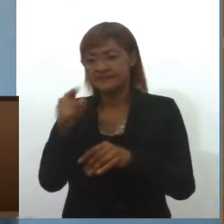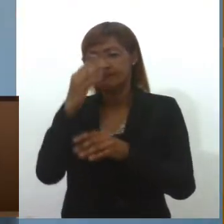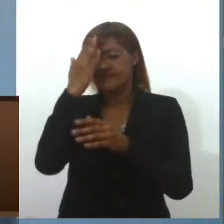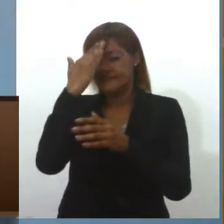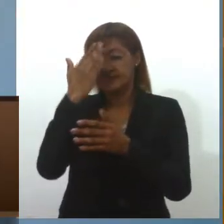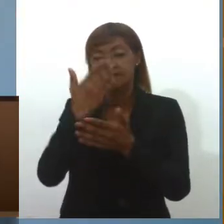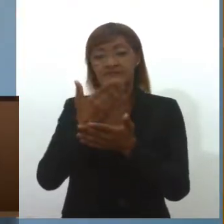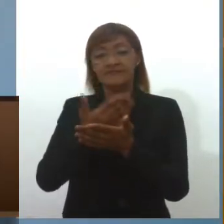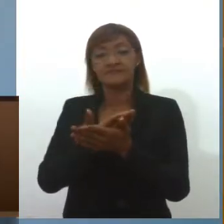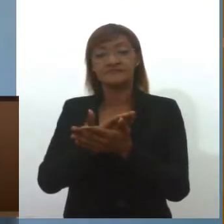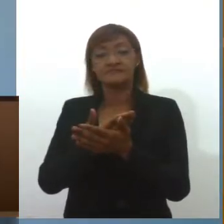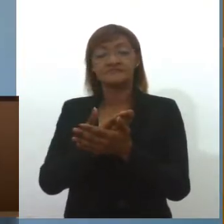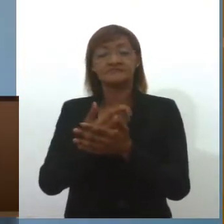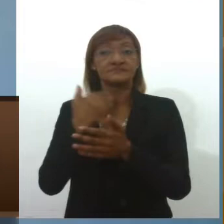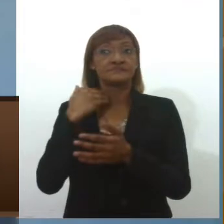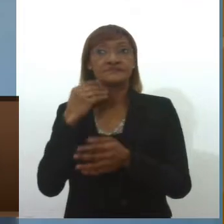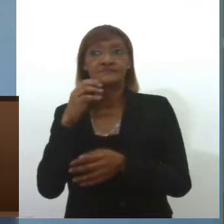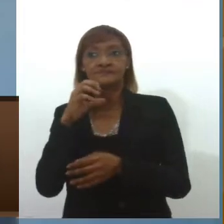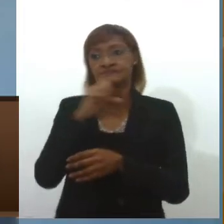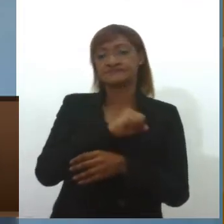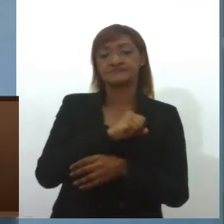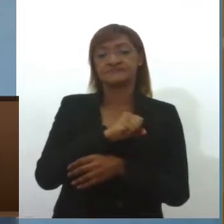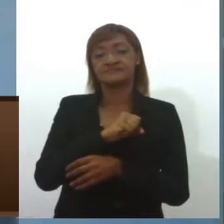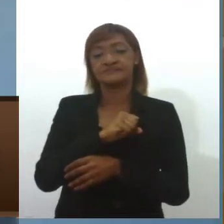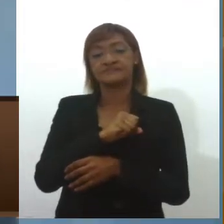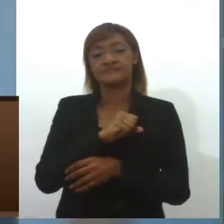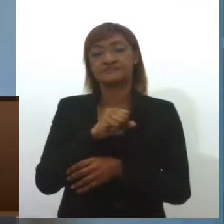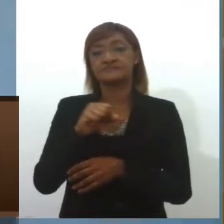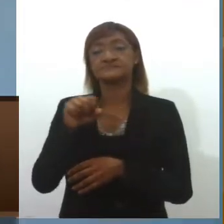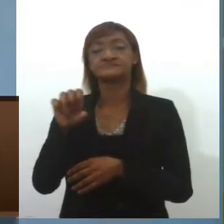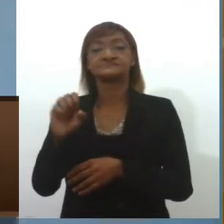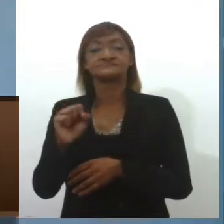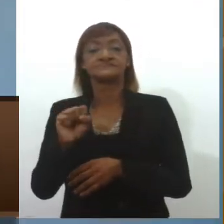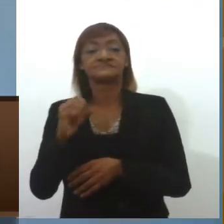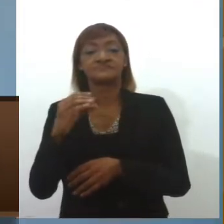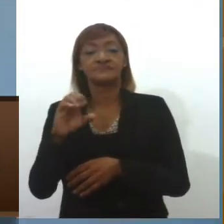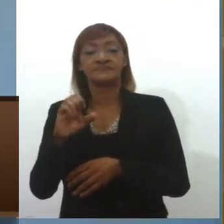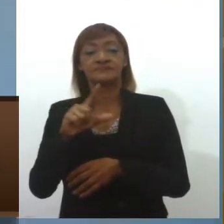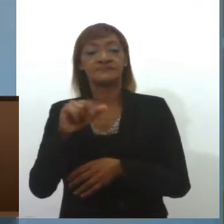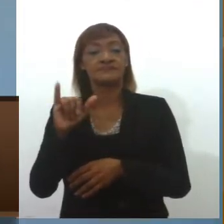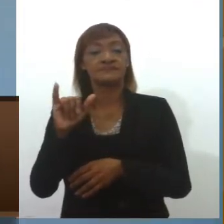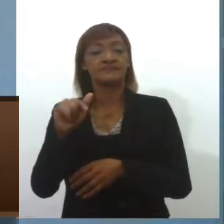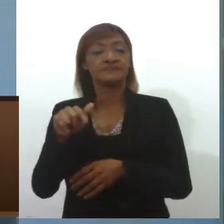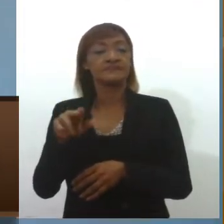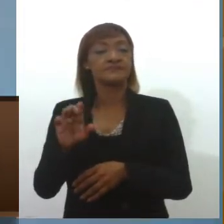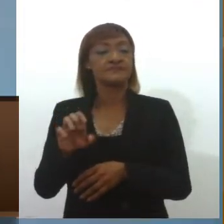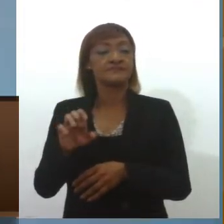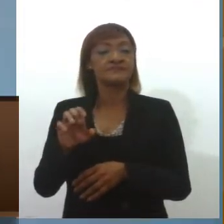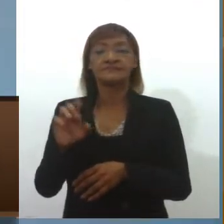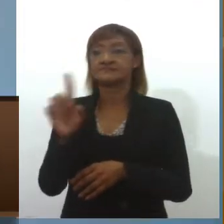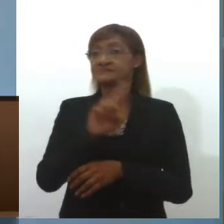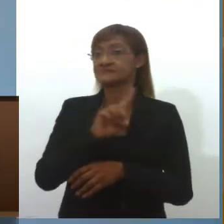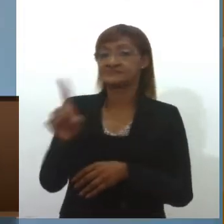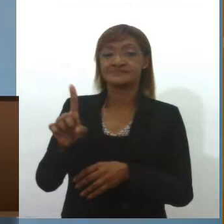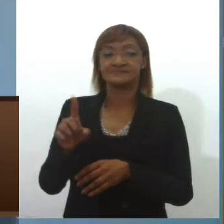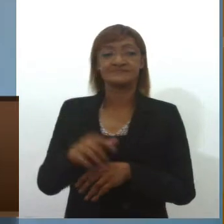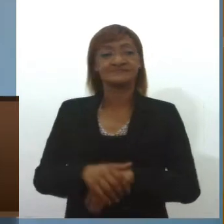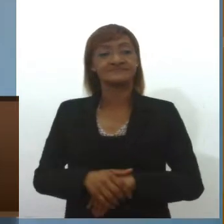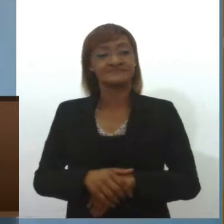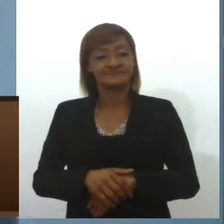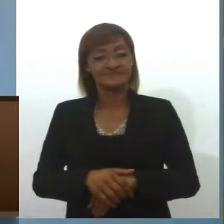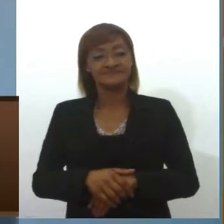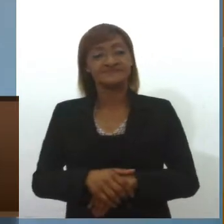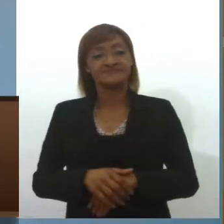reagem rapidamente a aumentos da Selic, mas a quedas da Selic, não. Esse é o problema também do nosso setor financeiro.